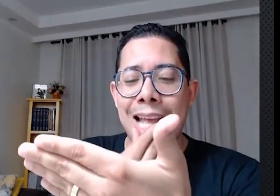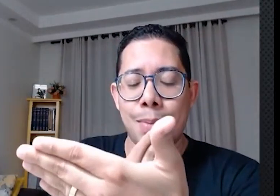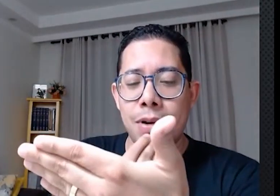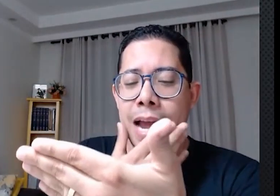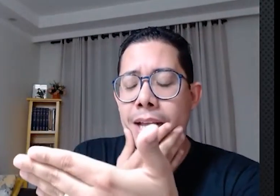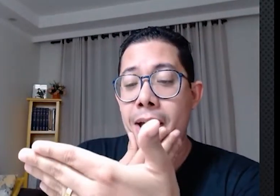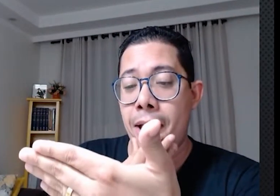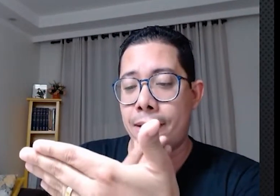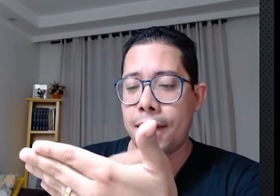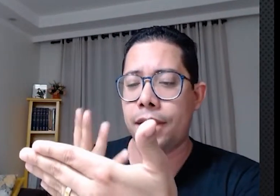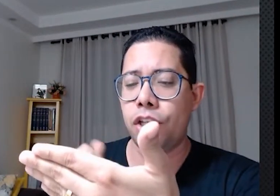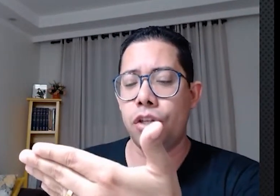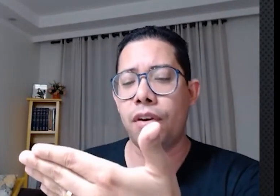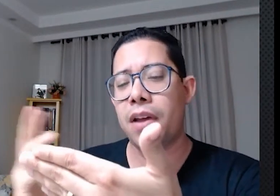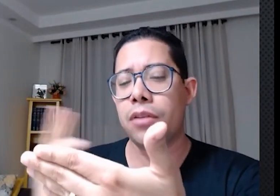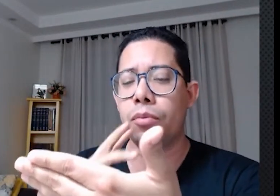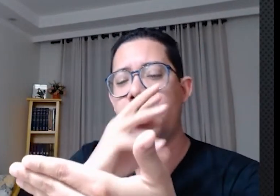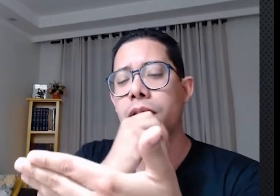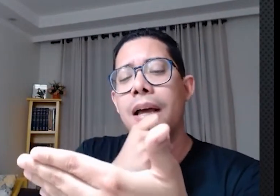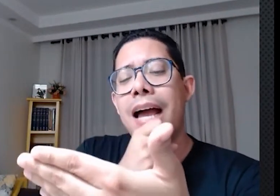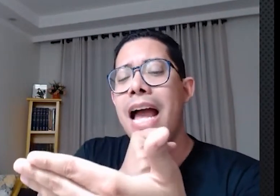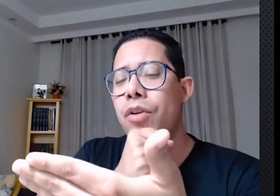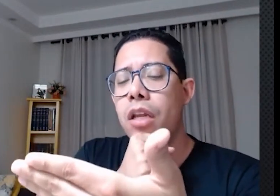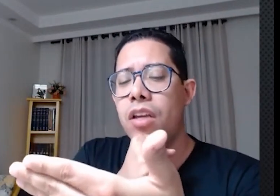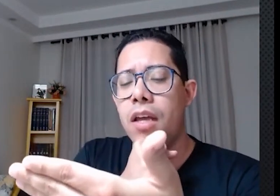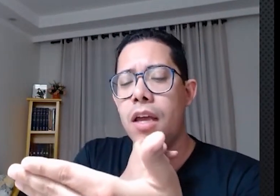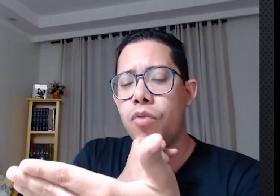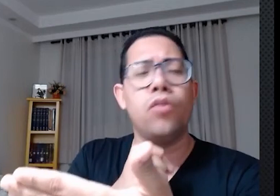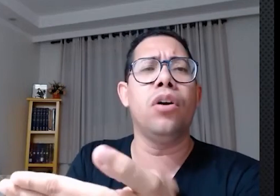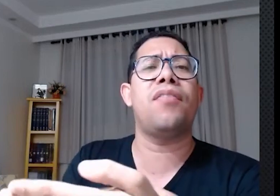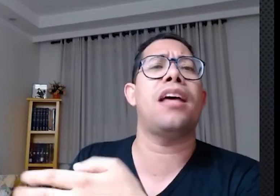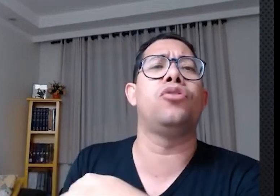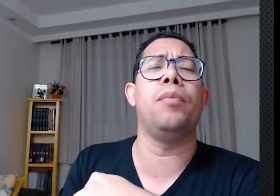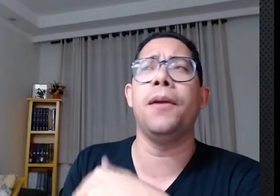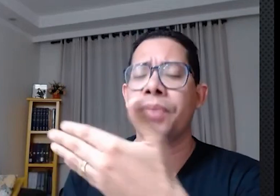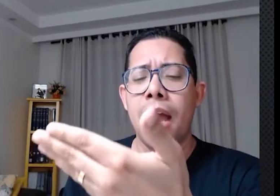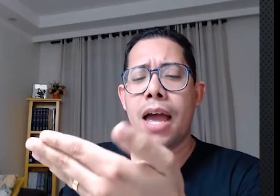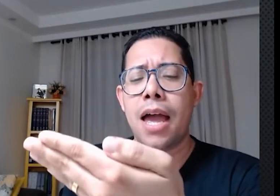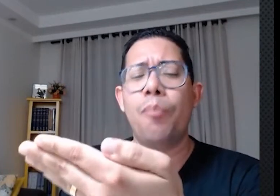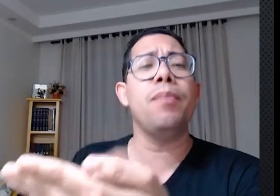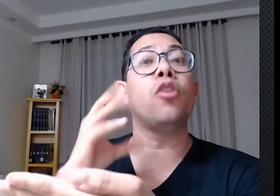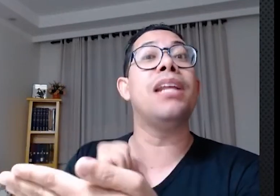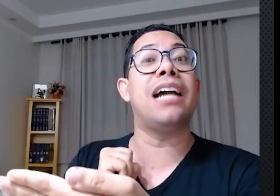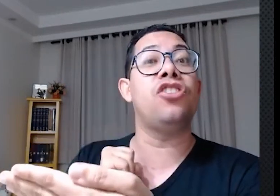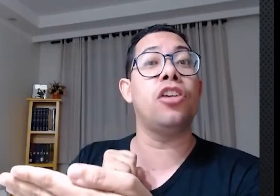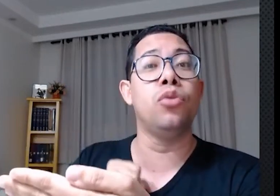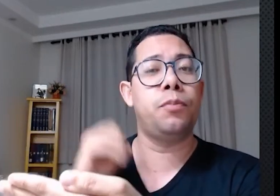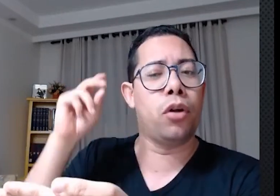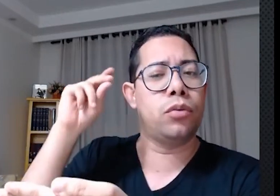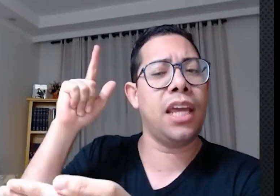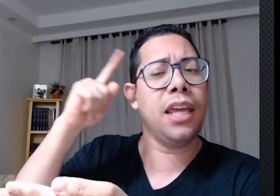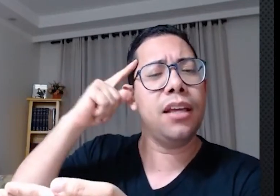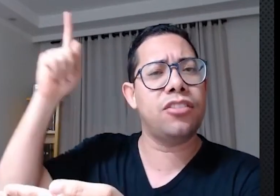olhada lá, tá, entendi, vai falar sobre isso, João 2 vai falar sobre o primeiro milagre de